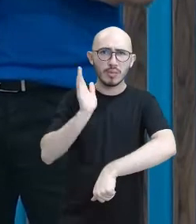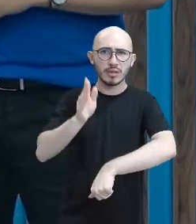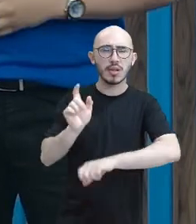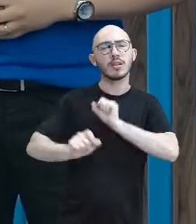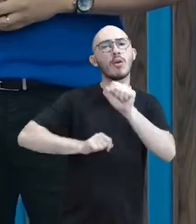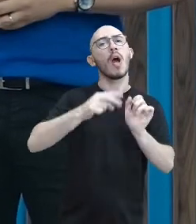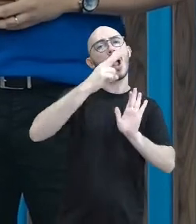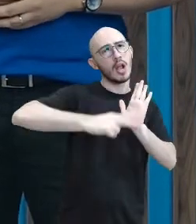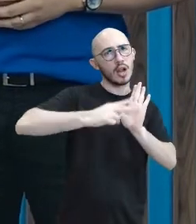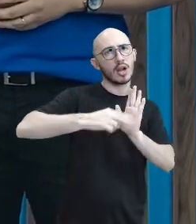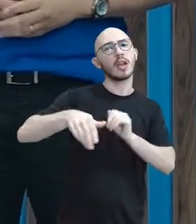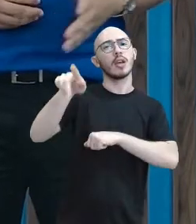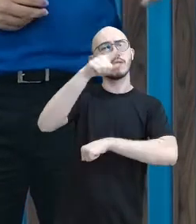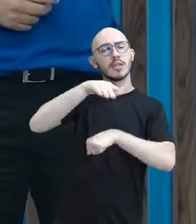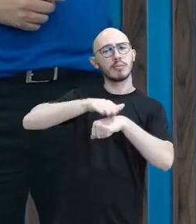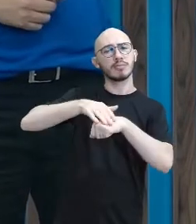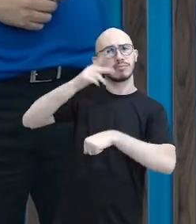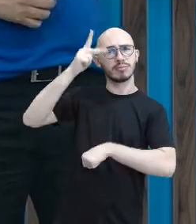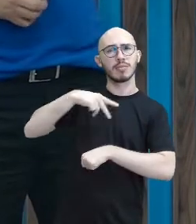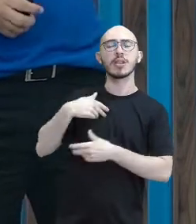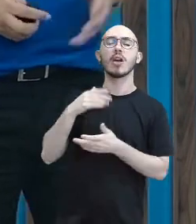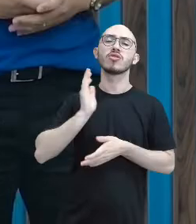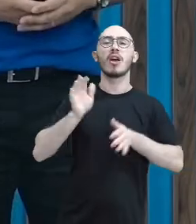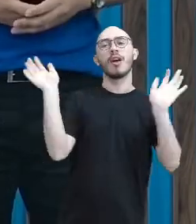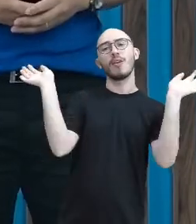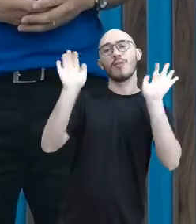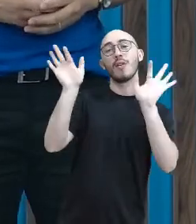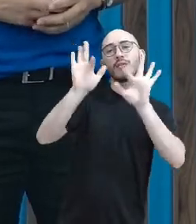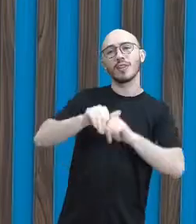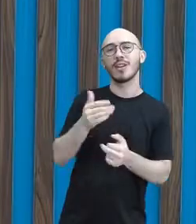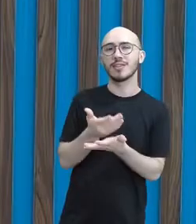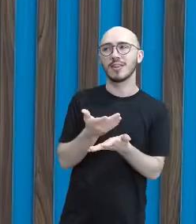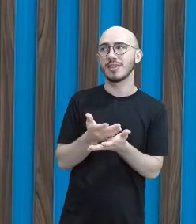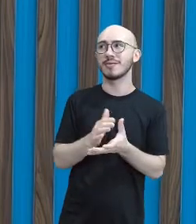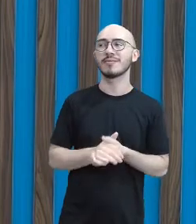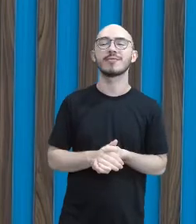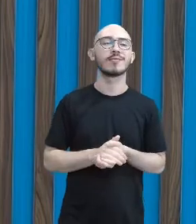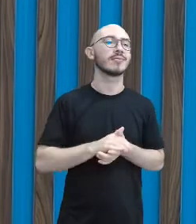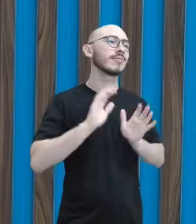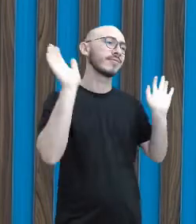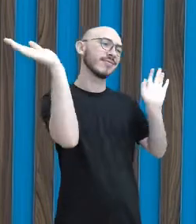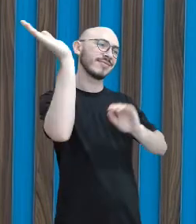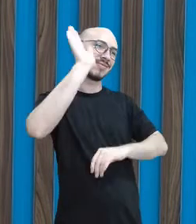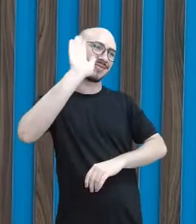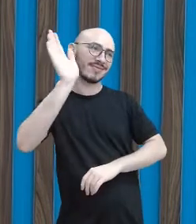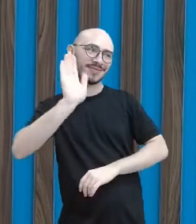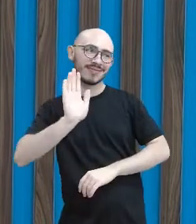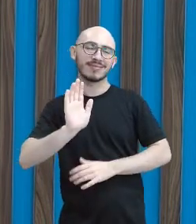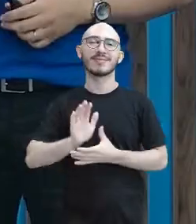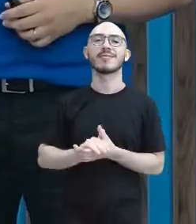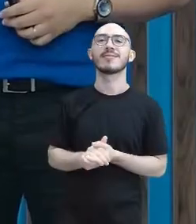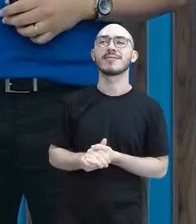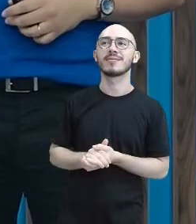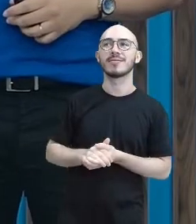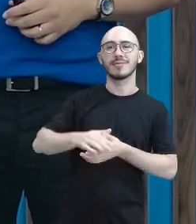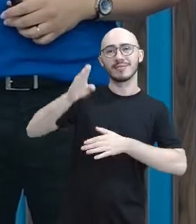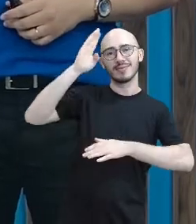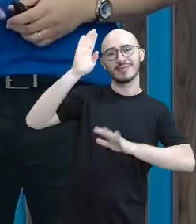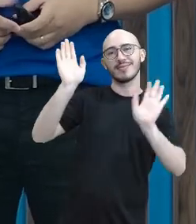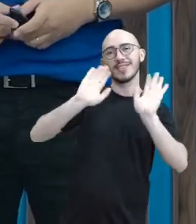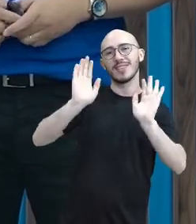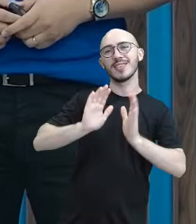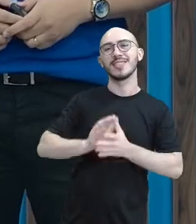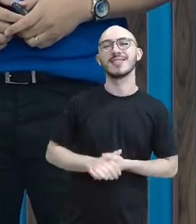yourself, tá bom? Eu me despeço aqui, professor André Celiano. Tchau de mim, pessoal. Povo, tamo junto. Até a próxima. Bye.